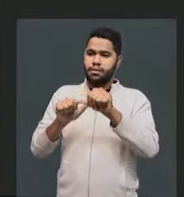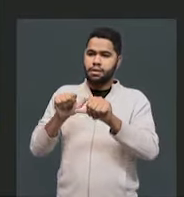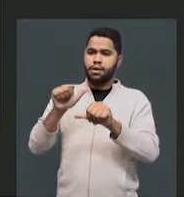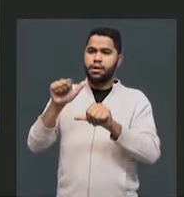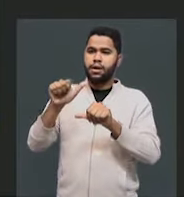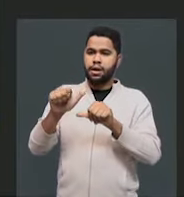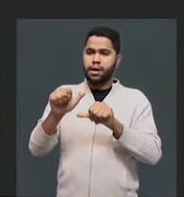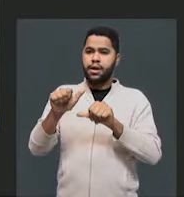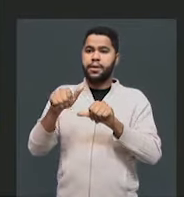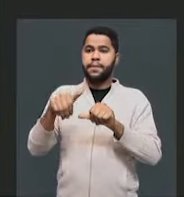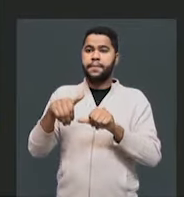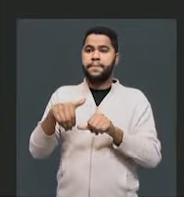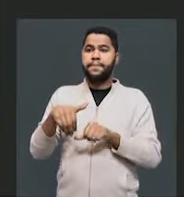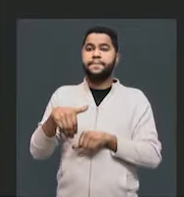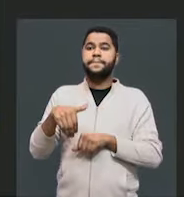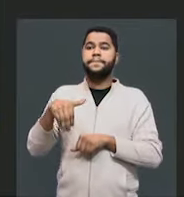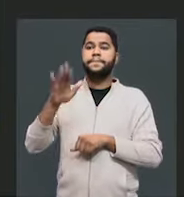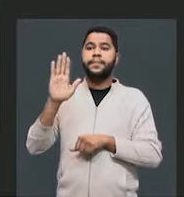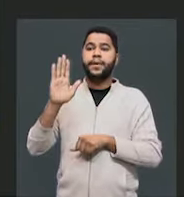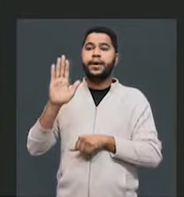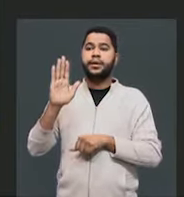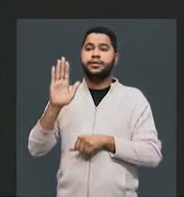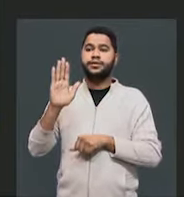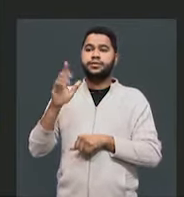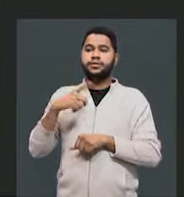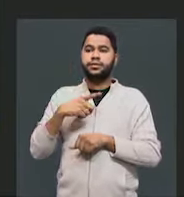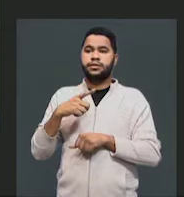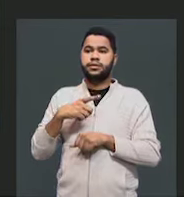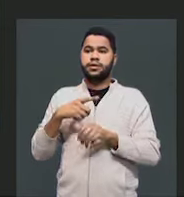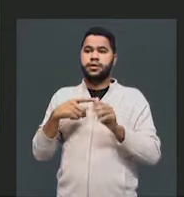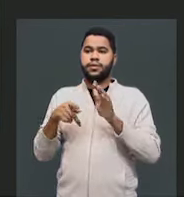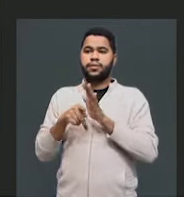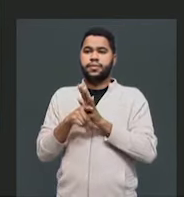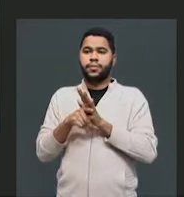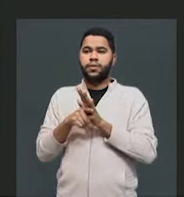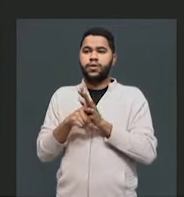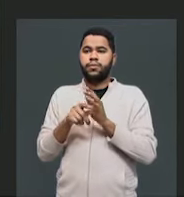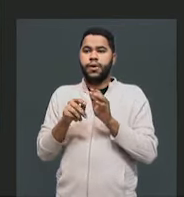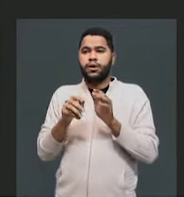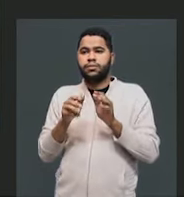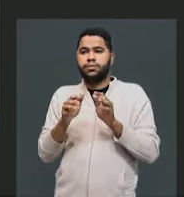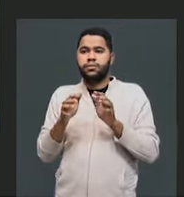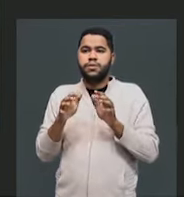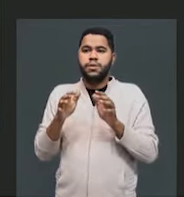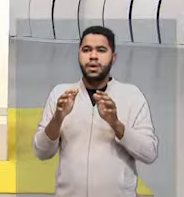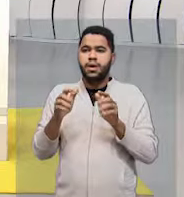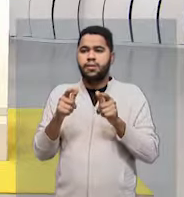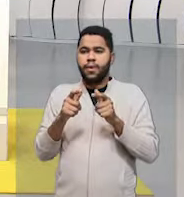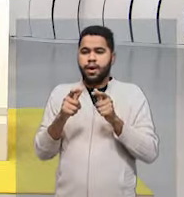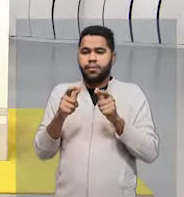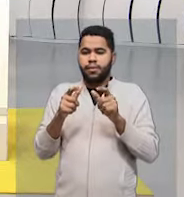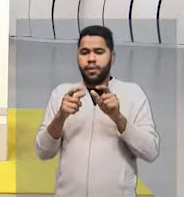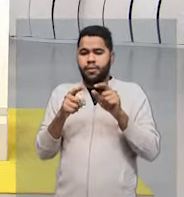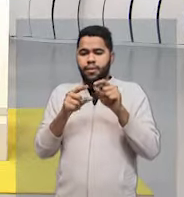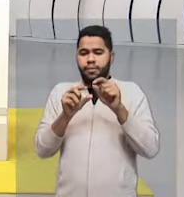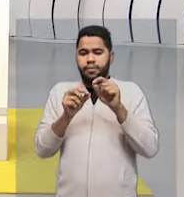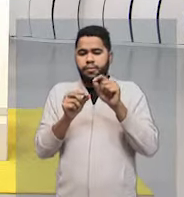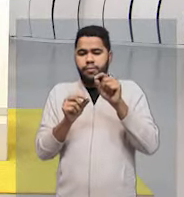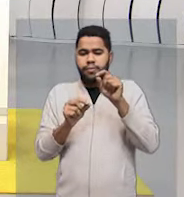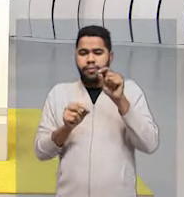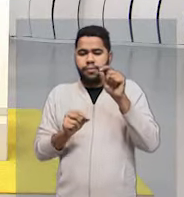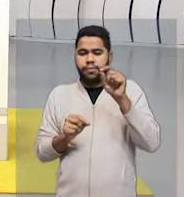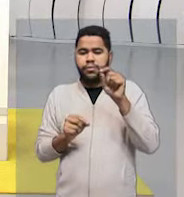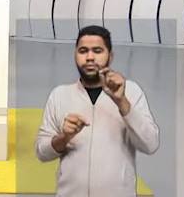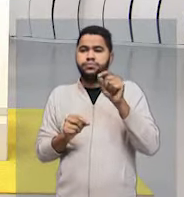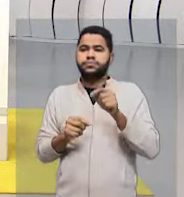vai ficar mais na extremidade da célula, ela vai esticar um pouquinho, tá certo?